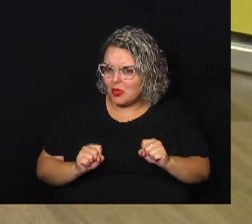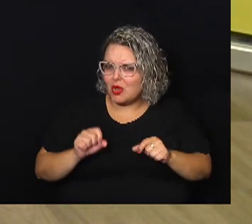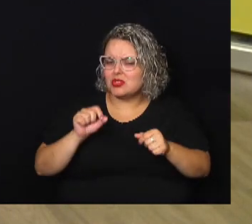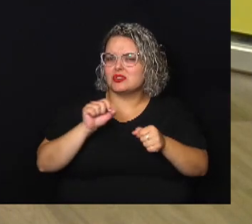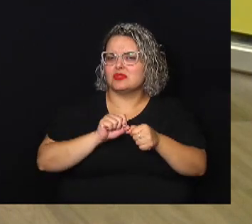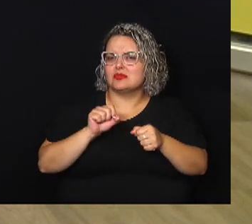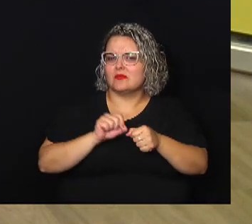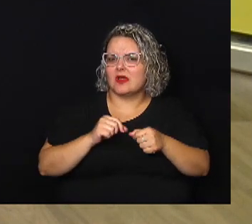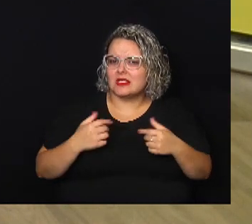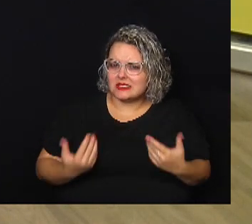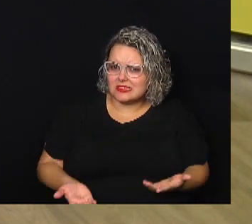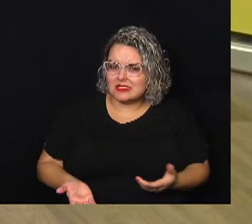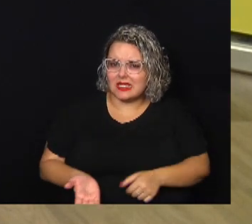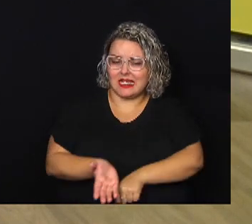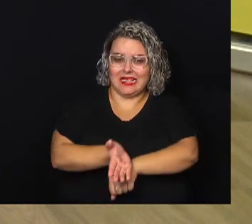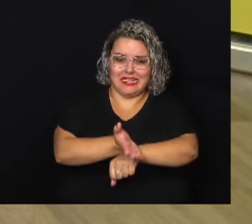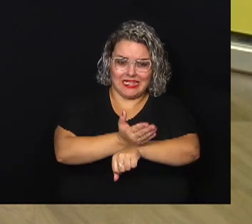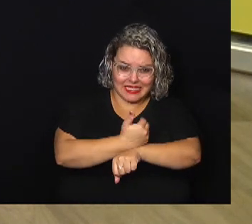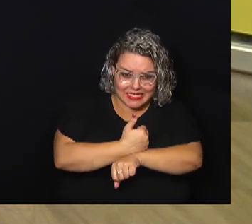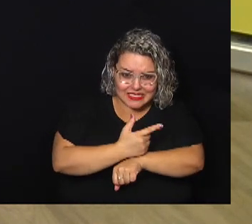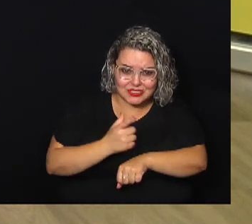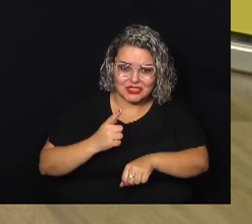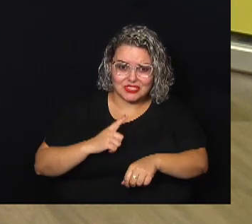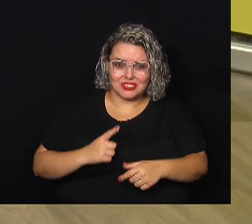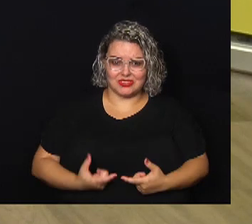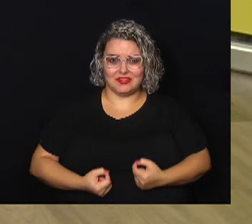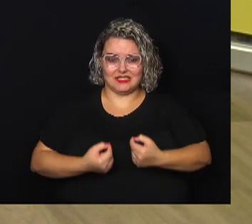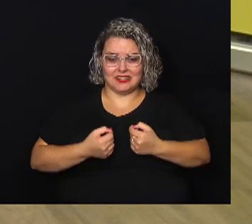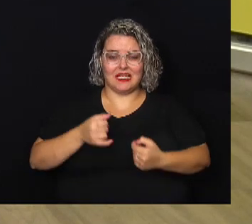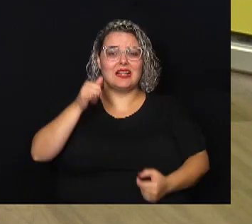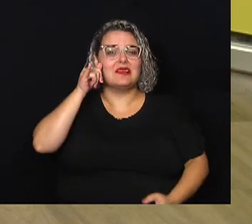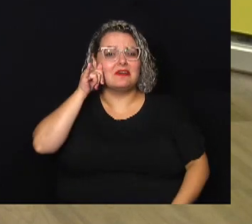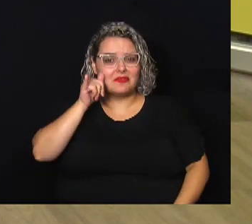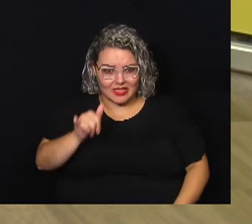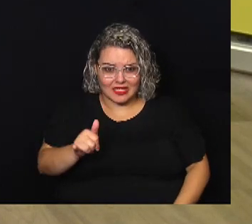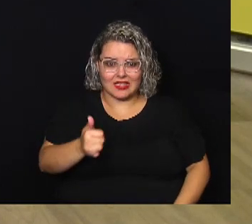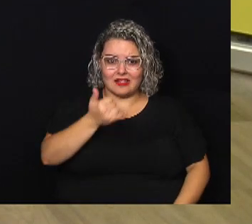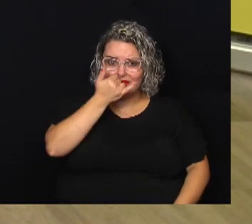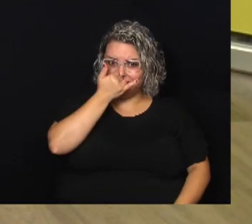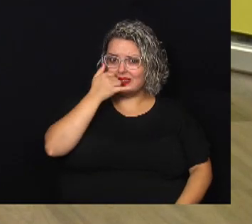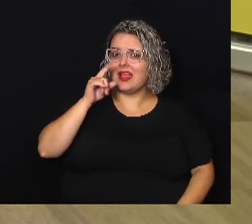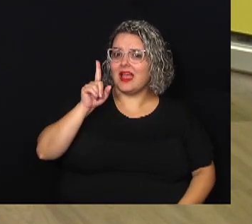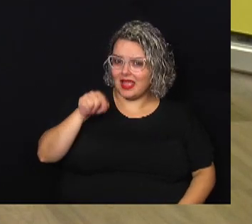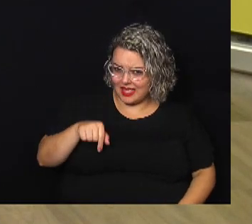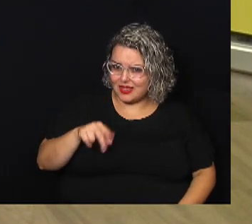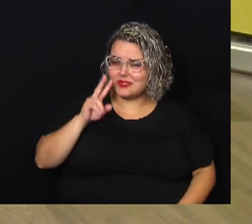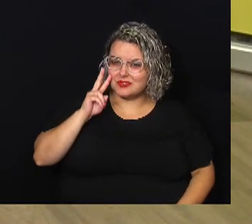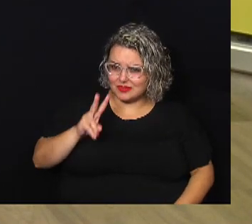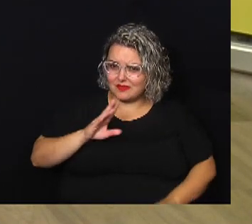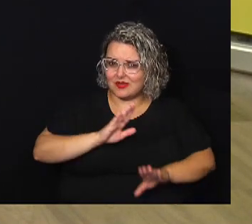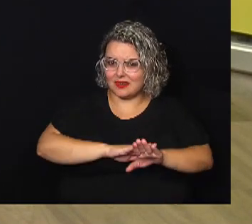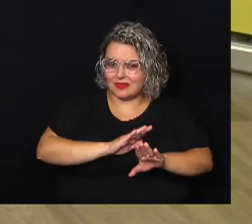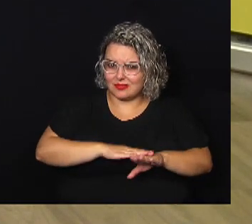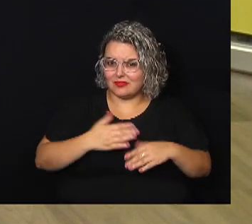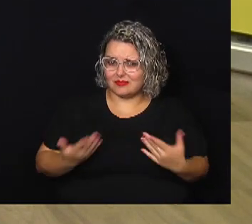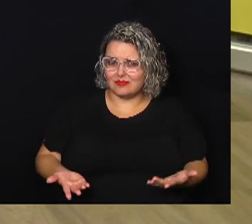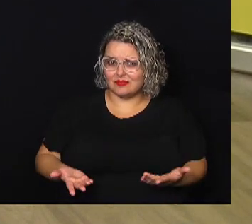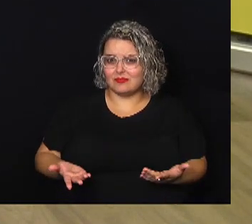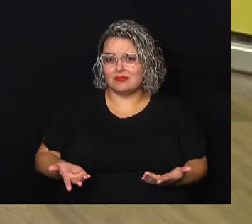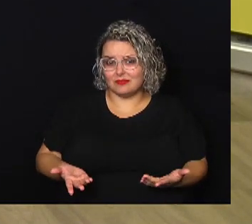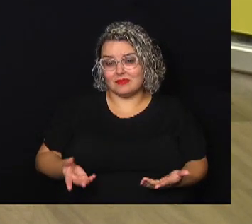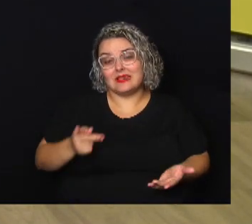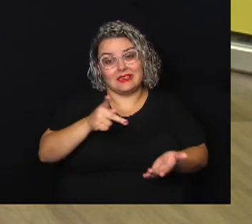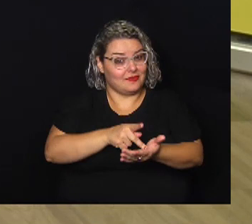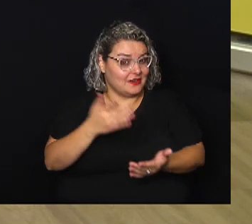fazer antes de ter o câncer, ela vai prevenir. E isso que se vê na prática, na verdade não